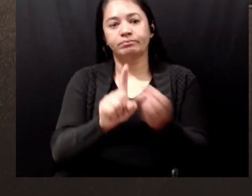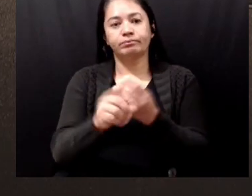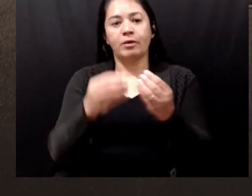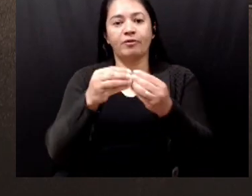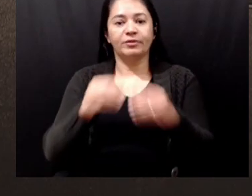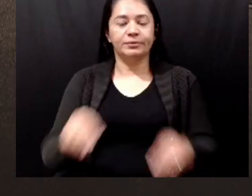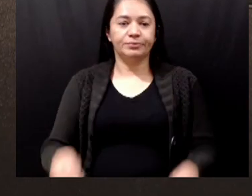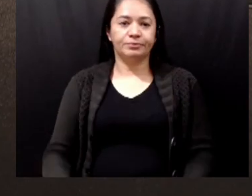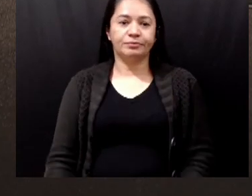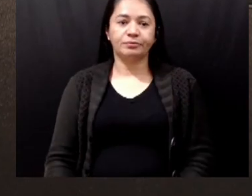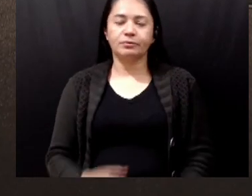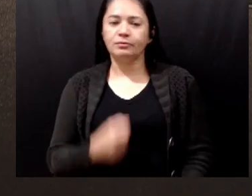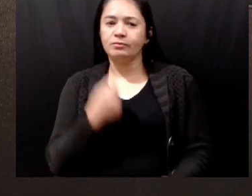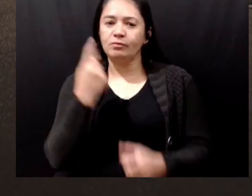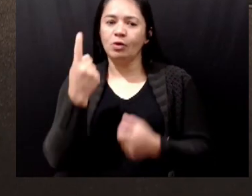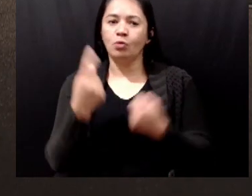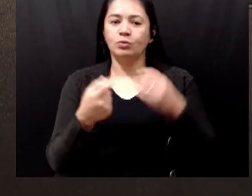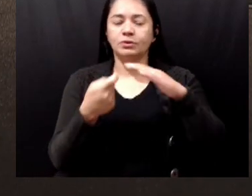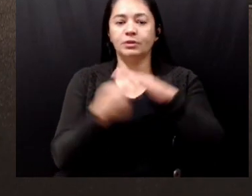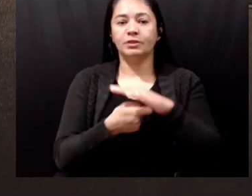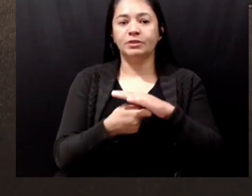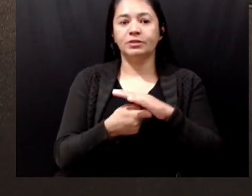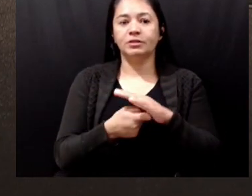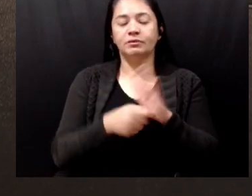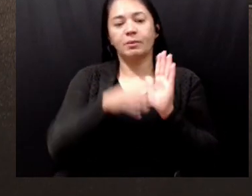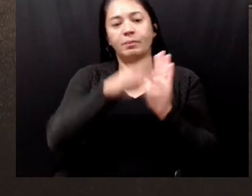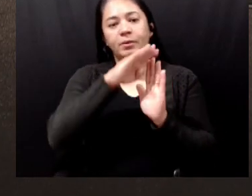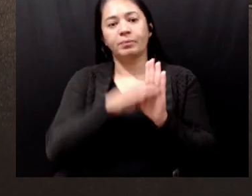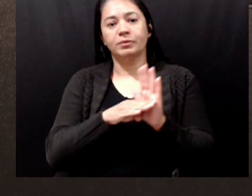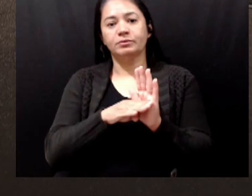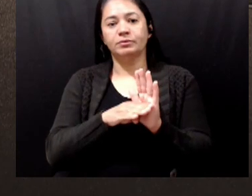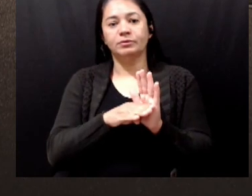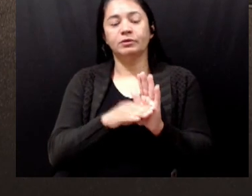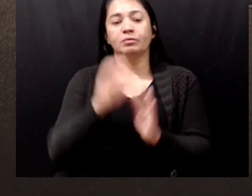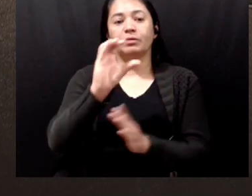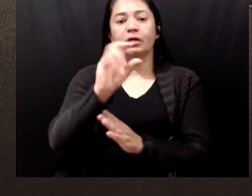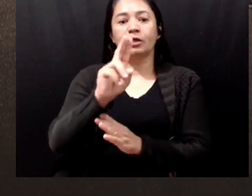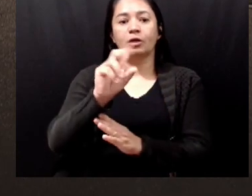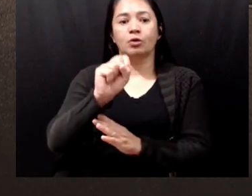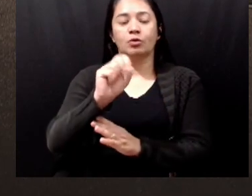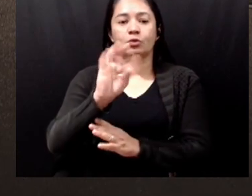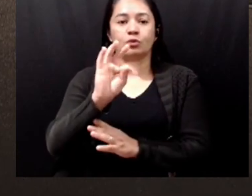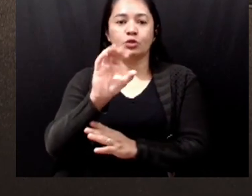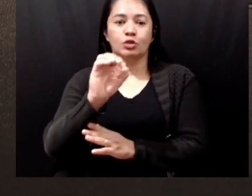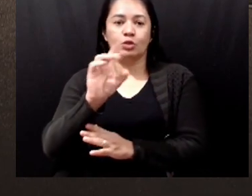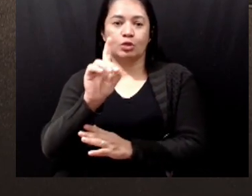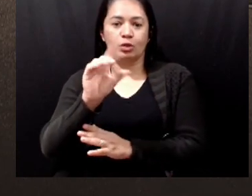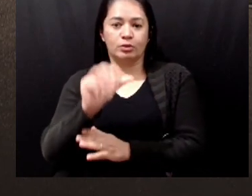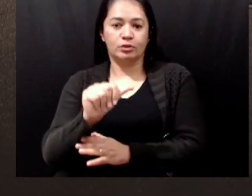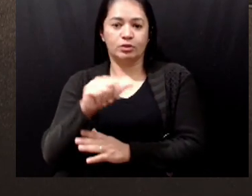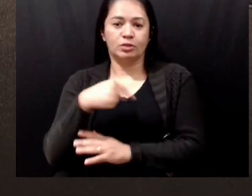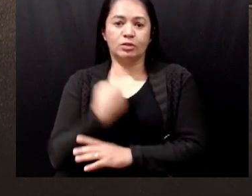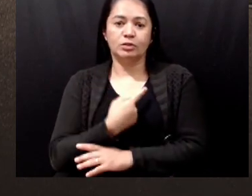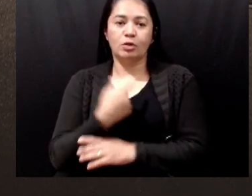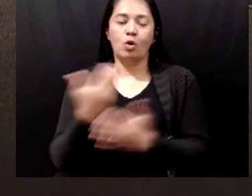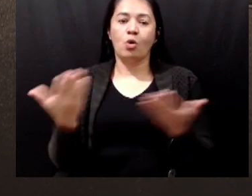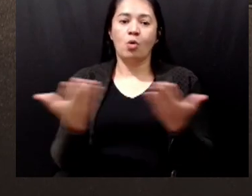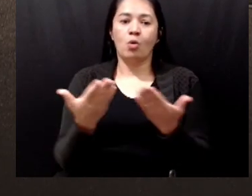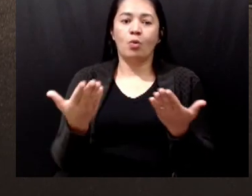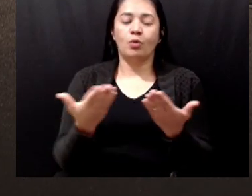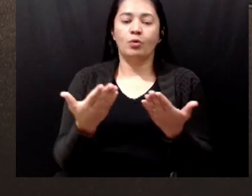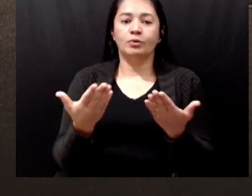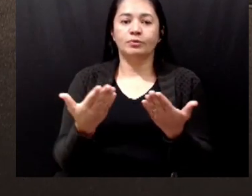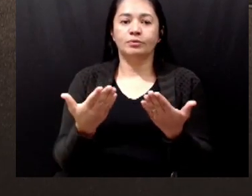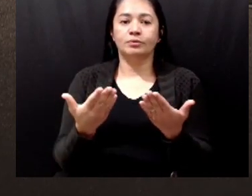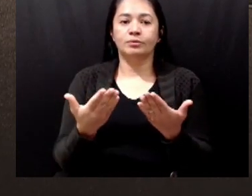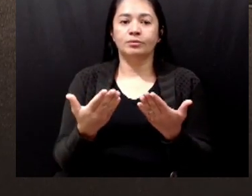ficam registrados numa câmara de custódia, que hoje a gente, digamos assim, abrevia porque se chama de clearing da B3,